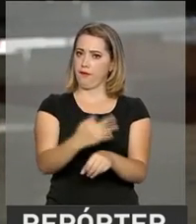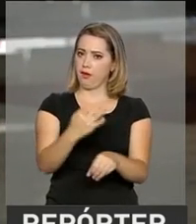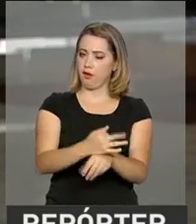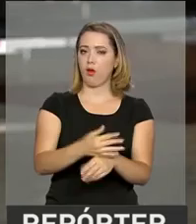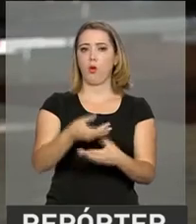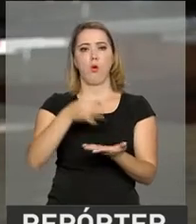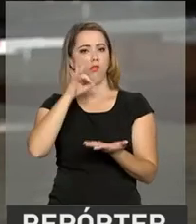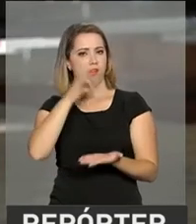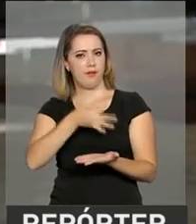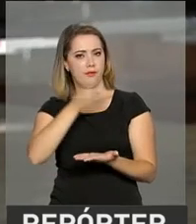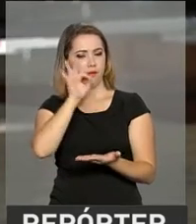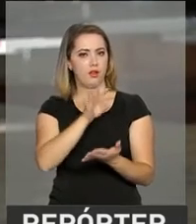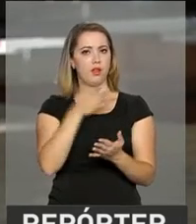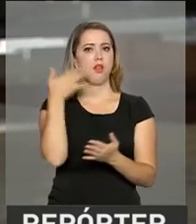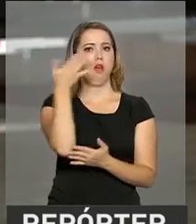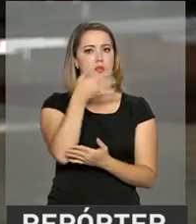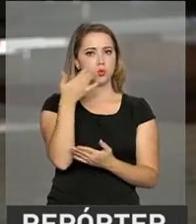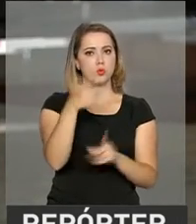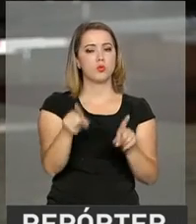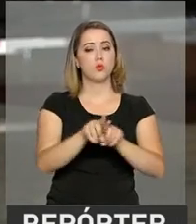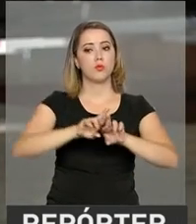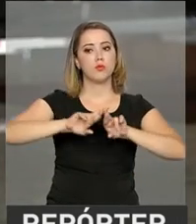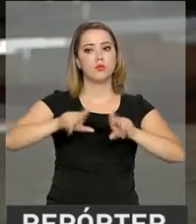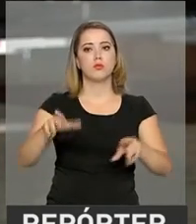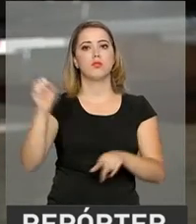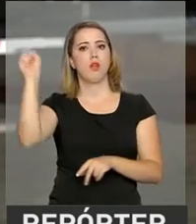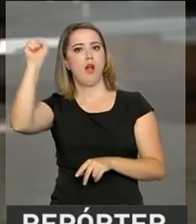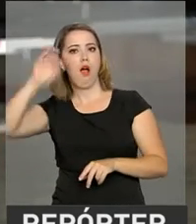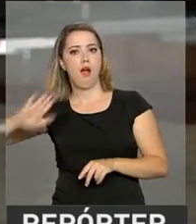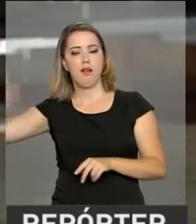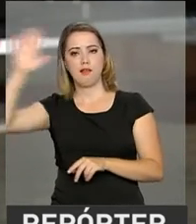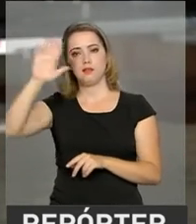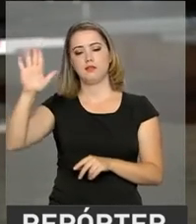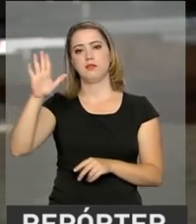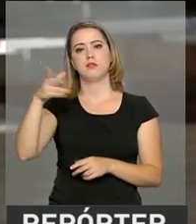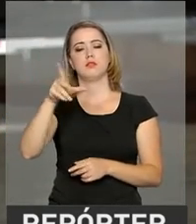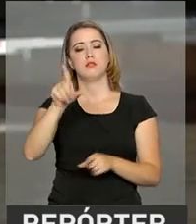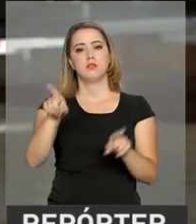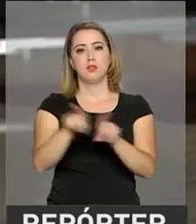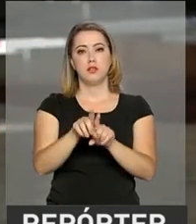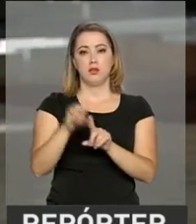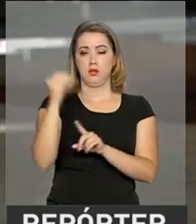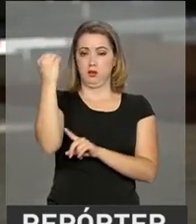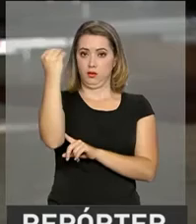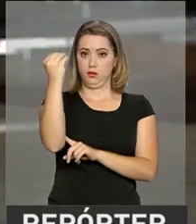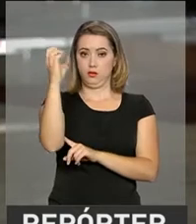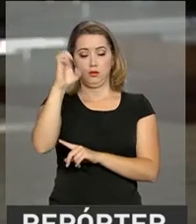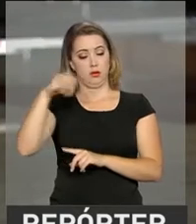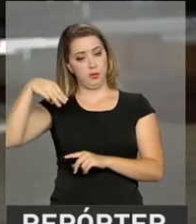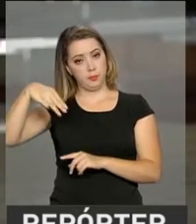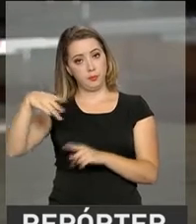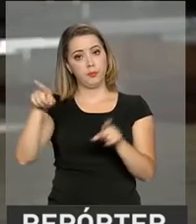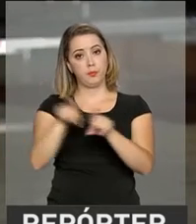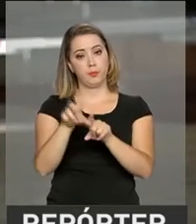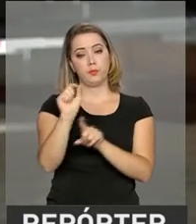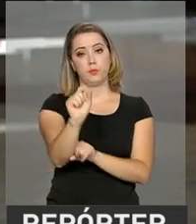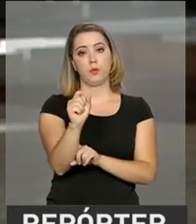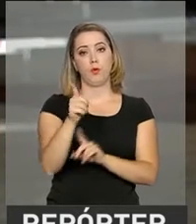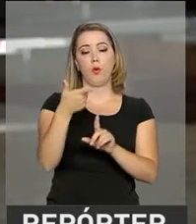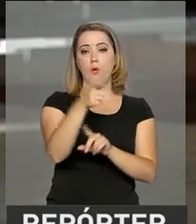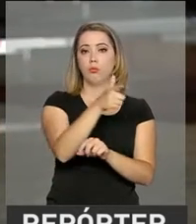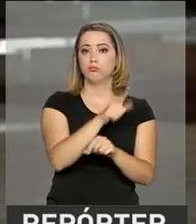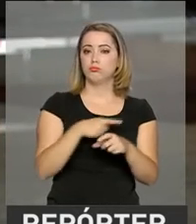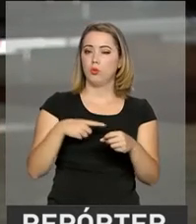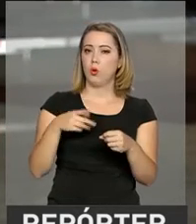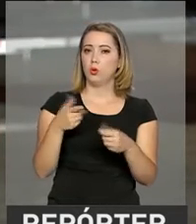açúcar esses destinos são por exemplo a ásia e oriente médio já outros destinos como os países aqui da américa do sul no